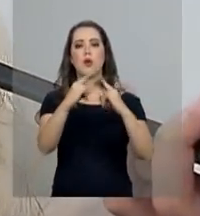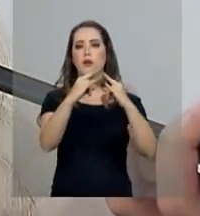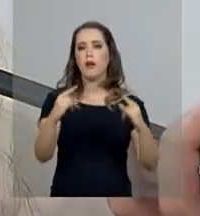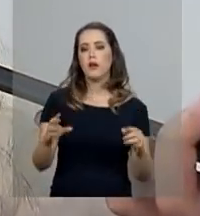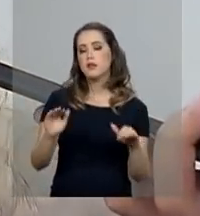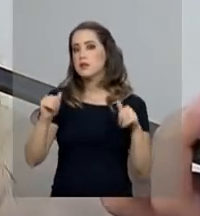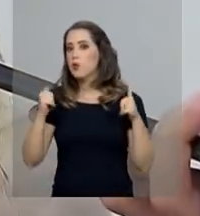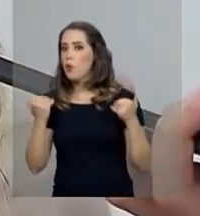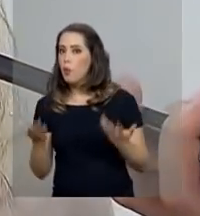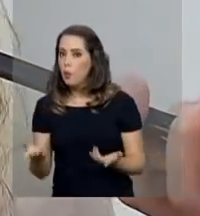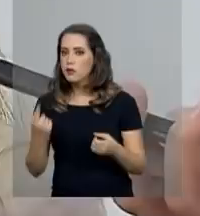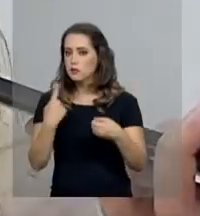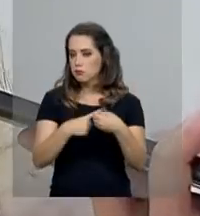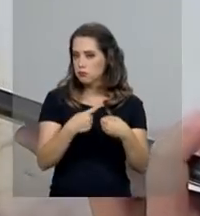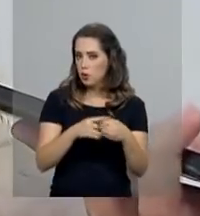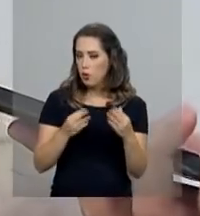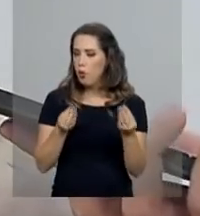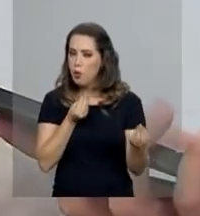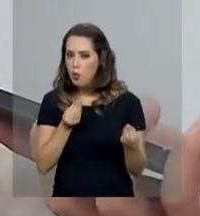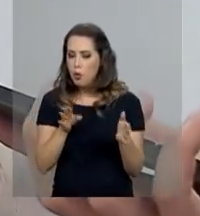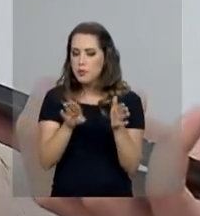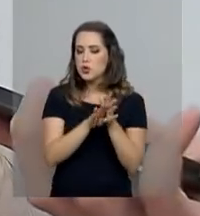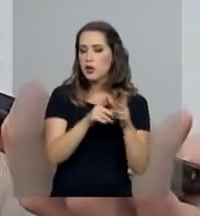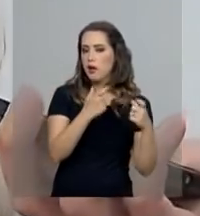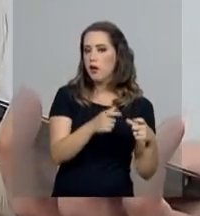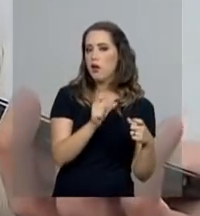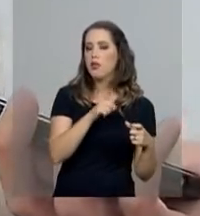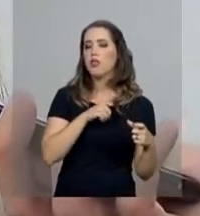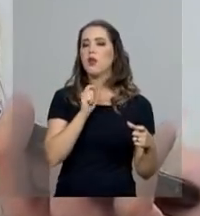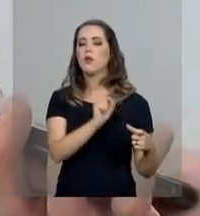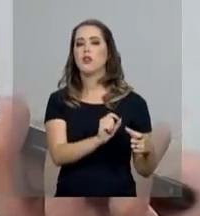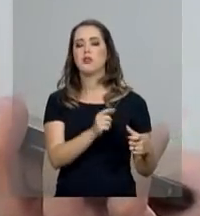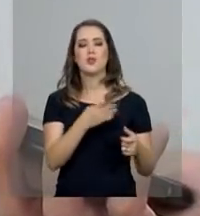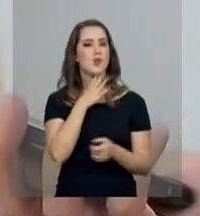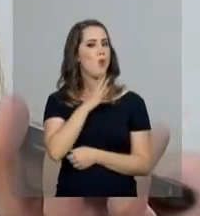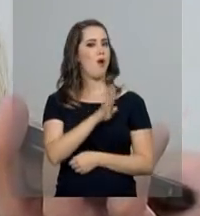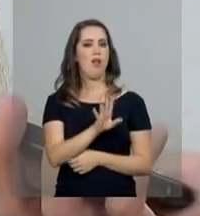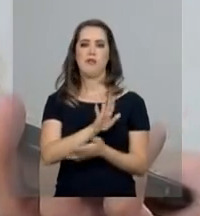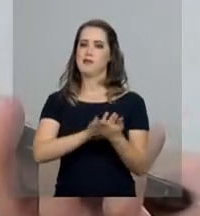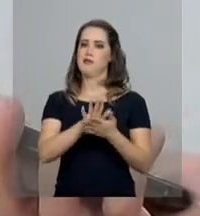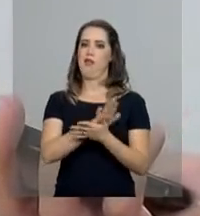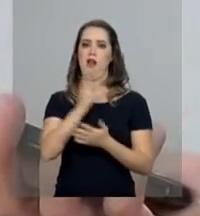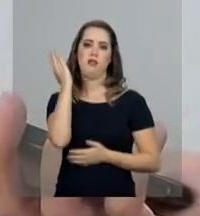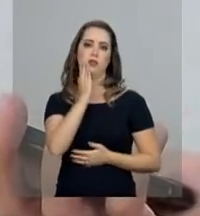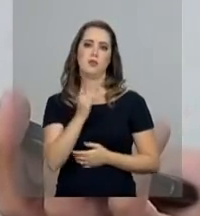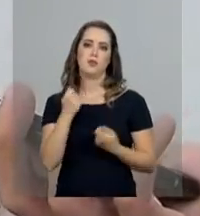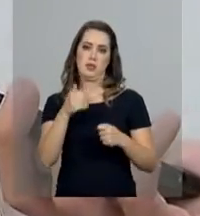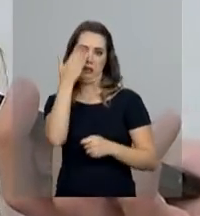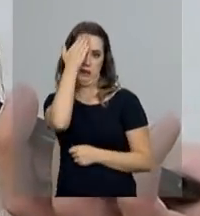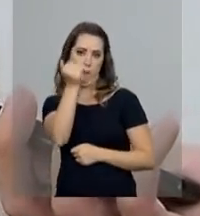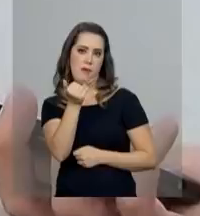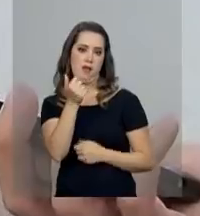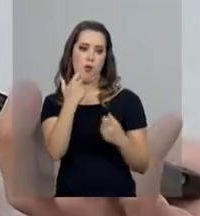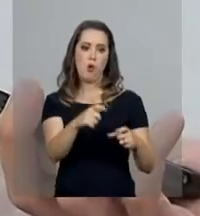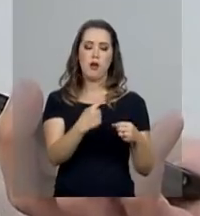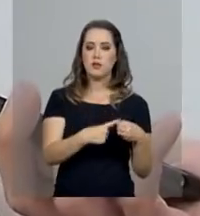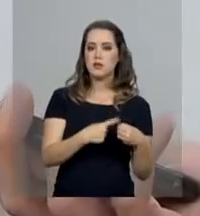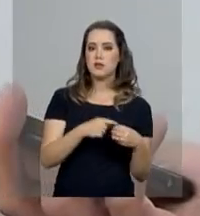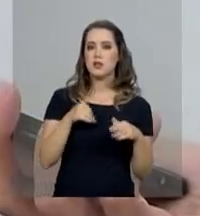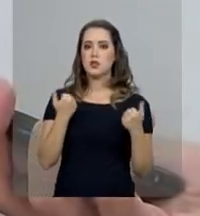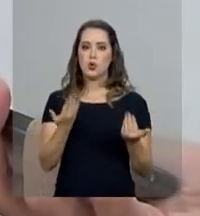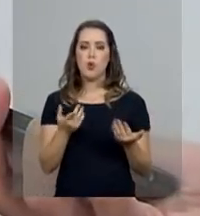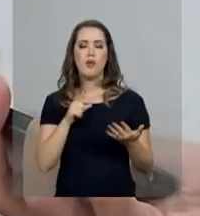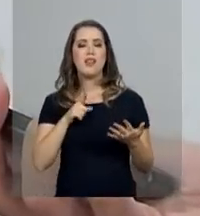que vão acolher? Quais são as condições do abrigo? Porque eles não conhecem do Brasil, então eles precisam saber onde fica a cidades, quais são